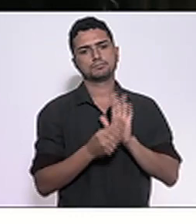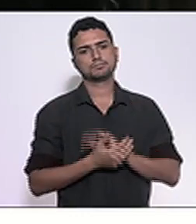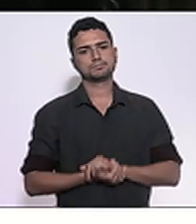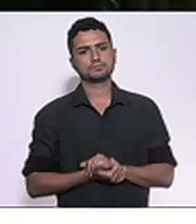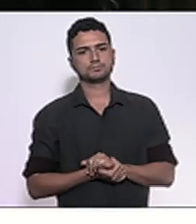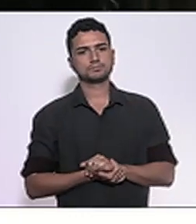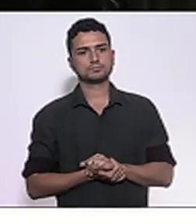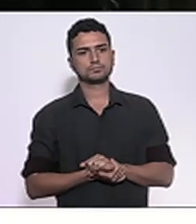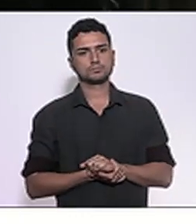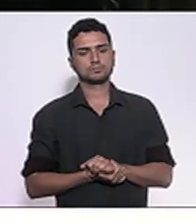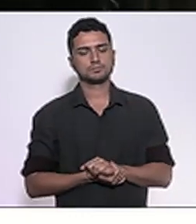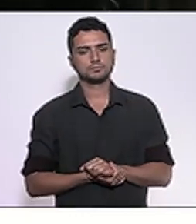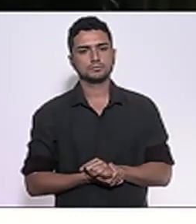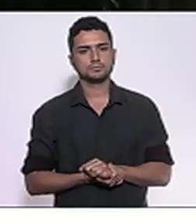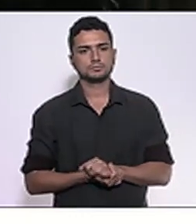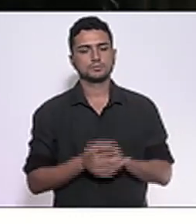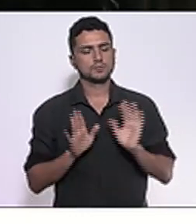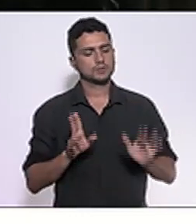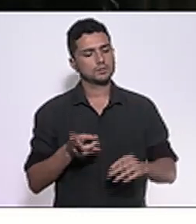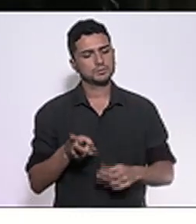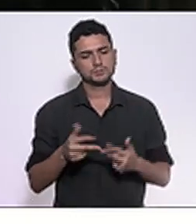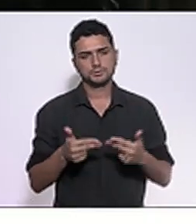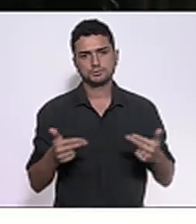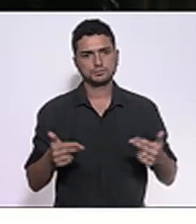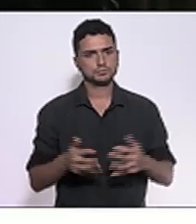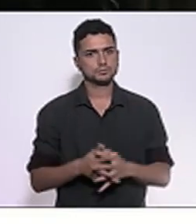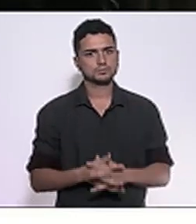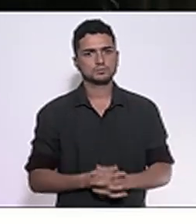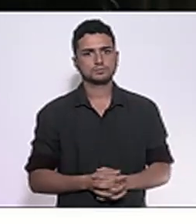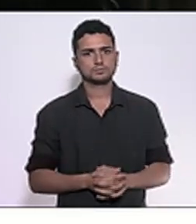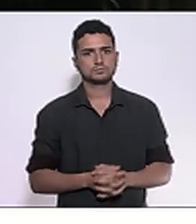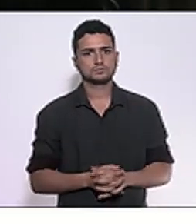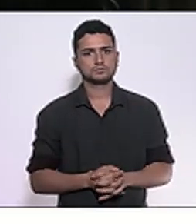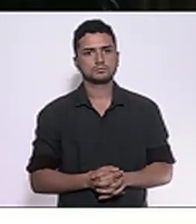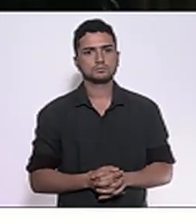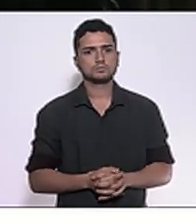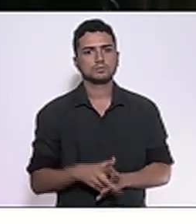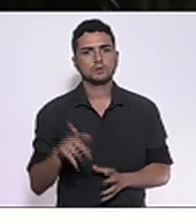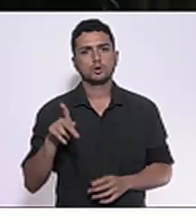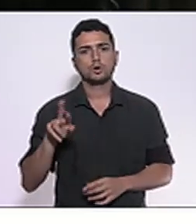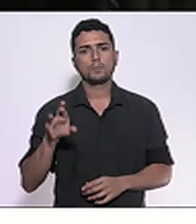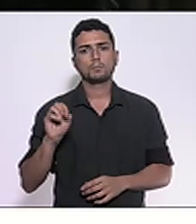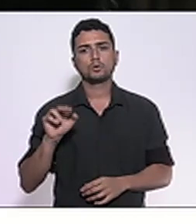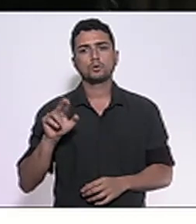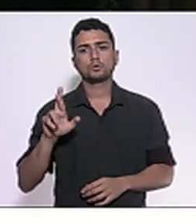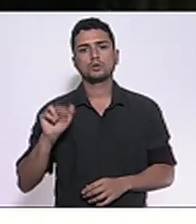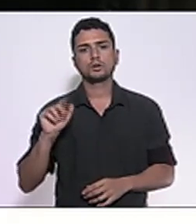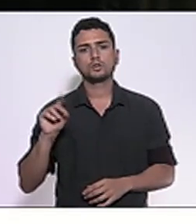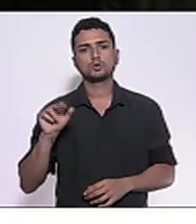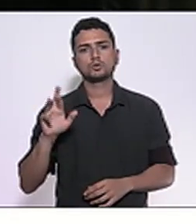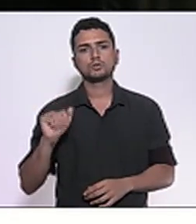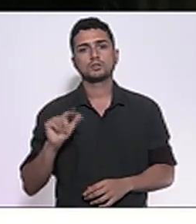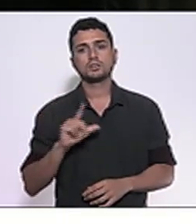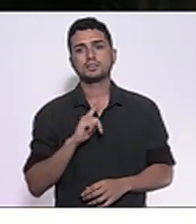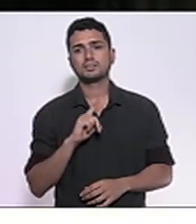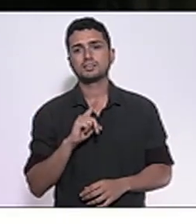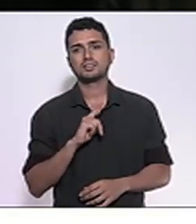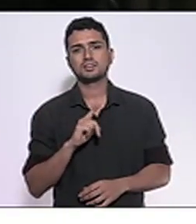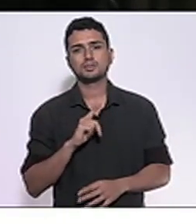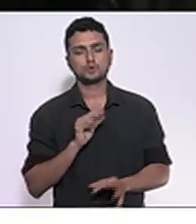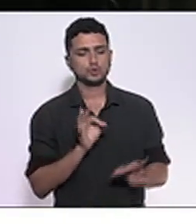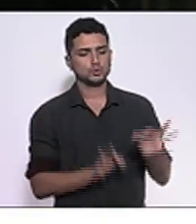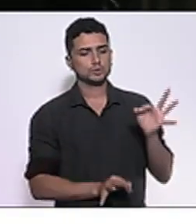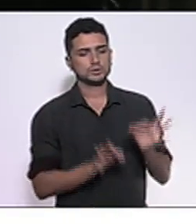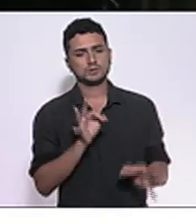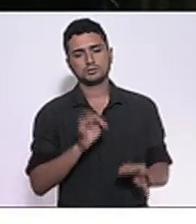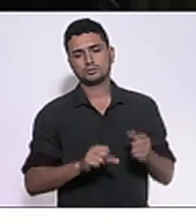da mesma coisa. Eu acho que a Procuradoria tem um corpo jurídico imenso. Tem aí